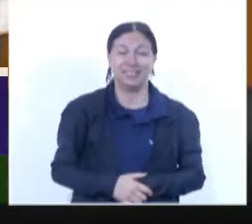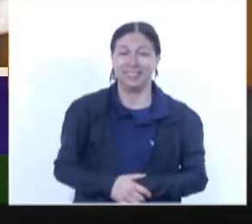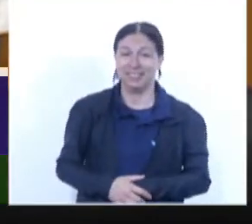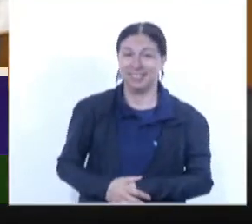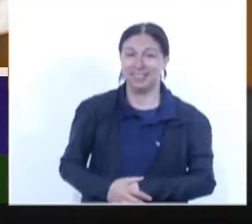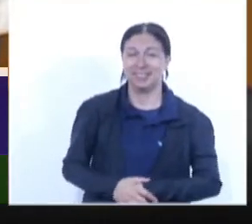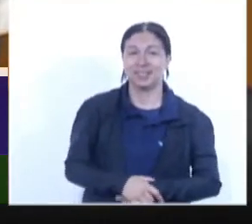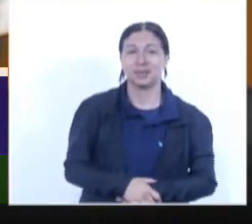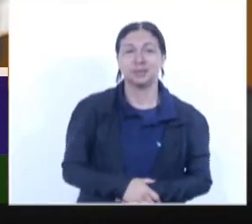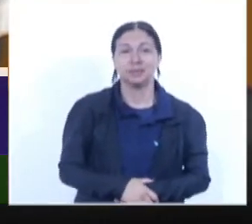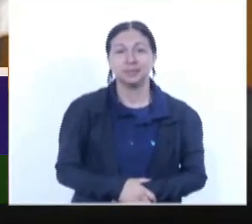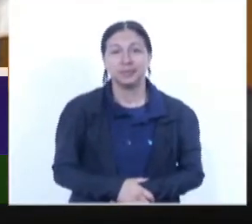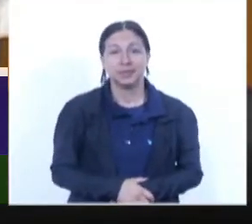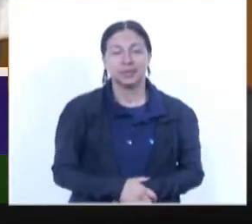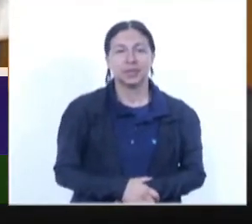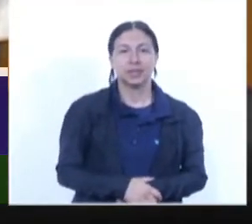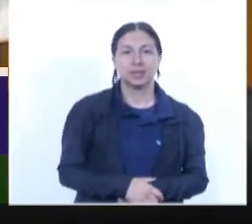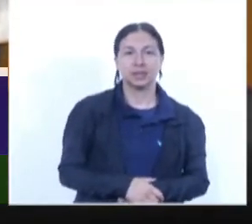autor